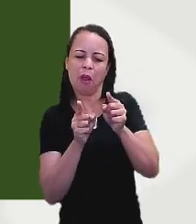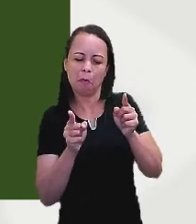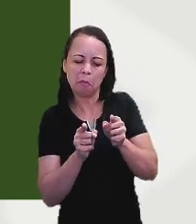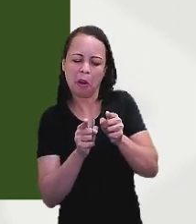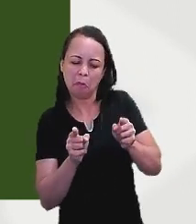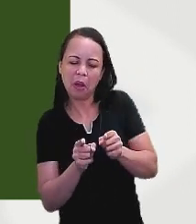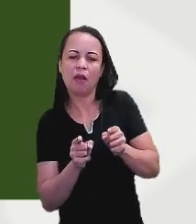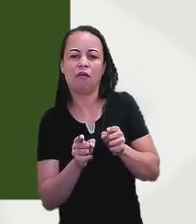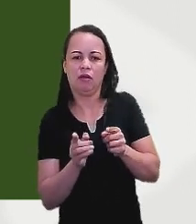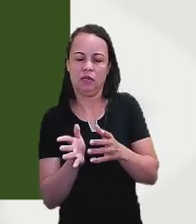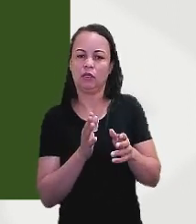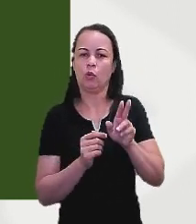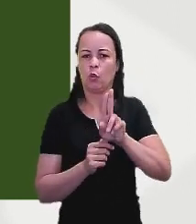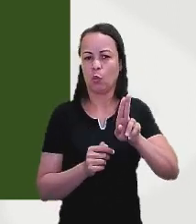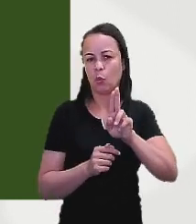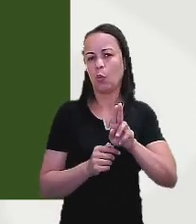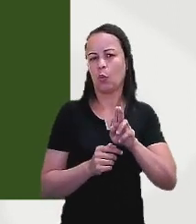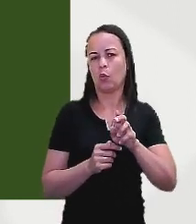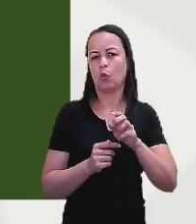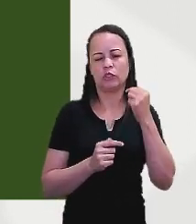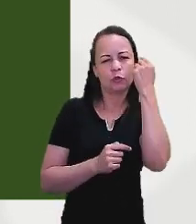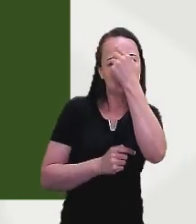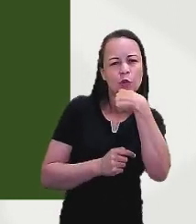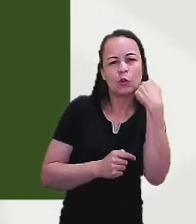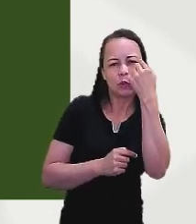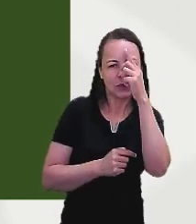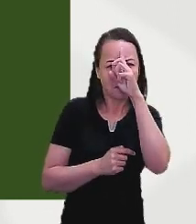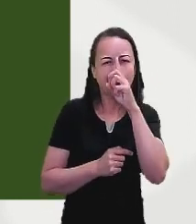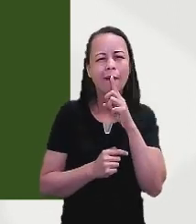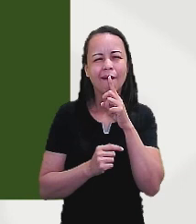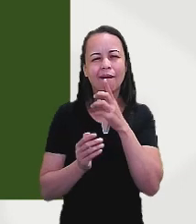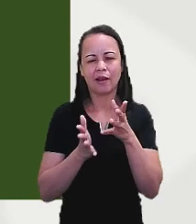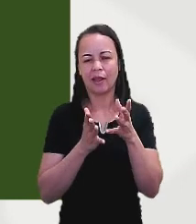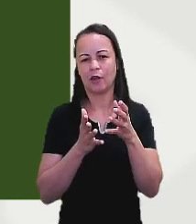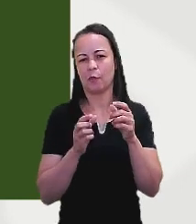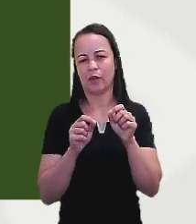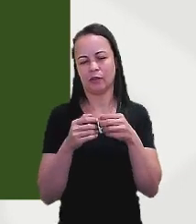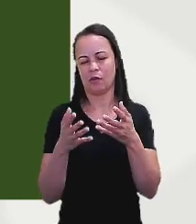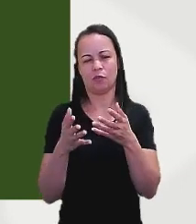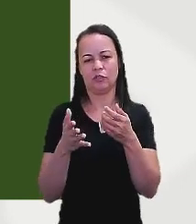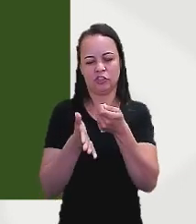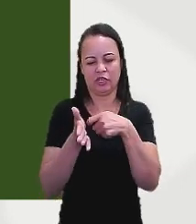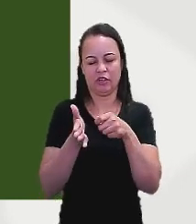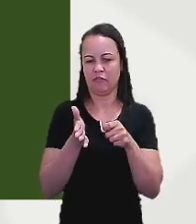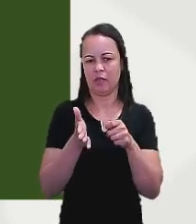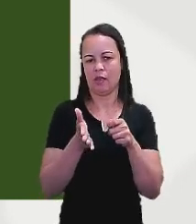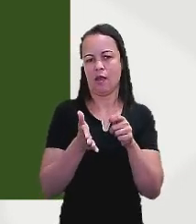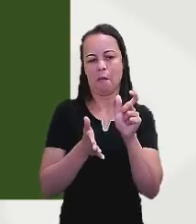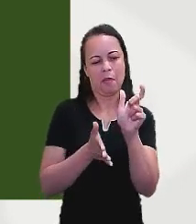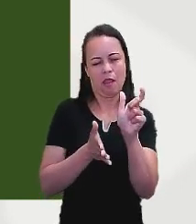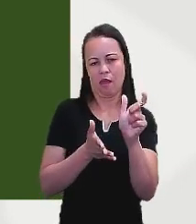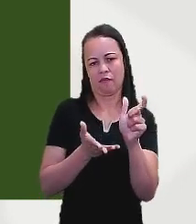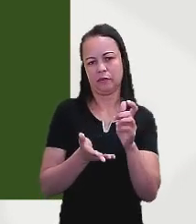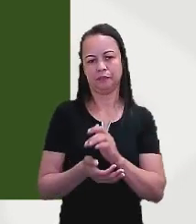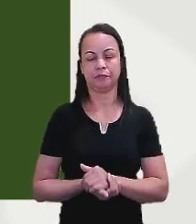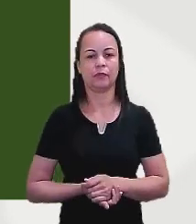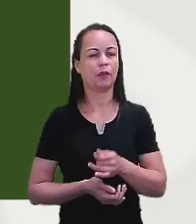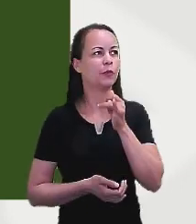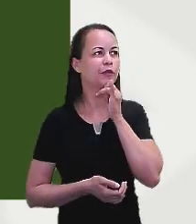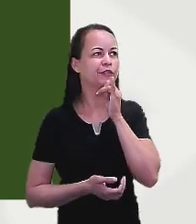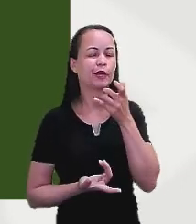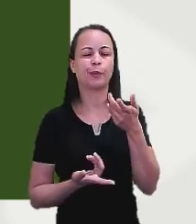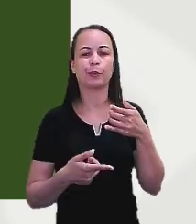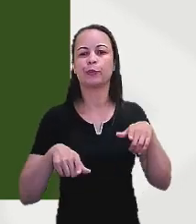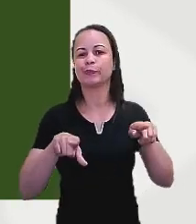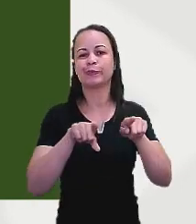Abreviações, usa emojis para não escrever a palavra de fato. Por exemplo, quando vai escrever